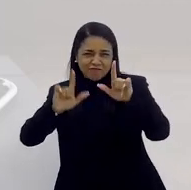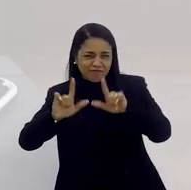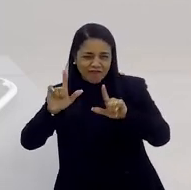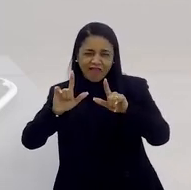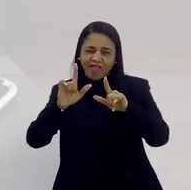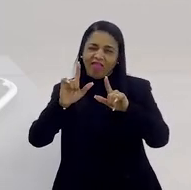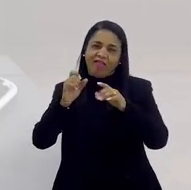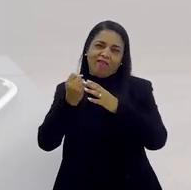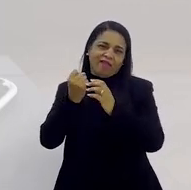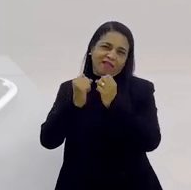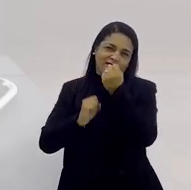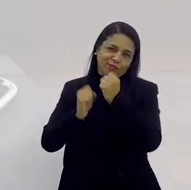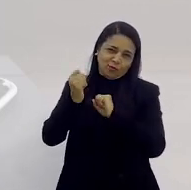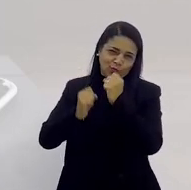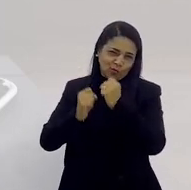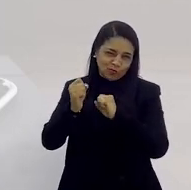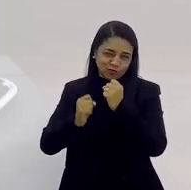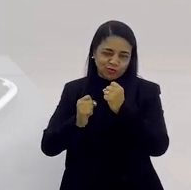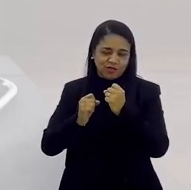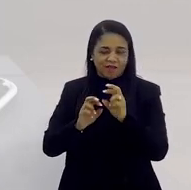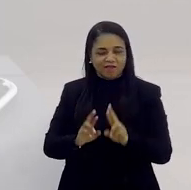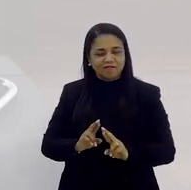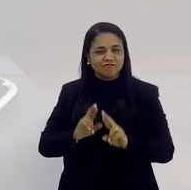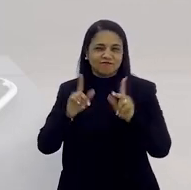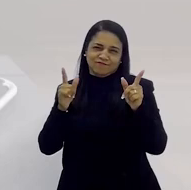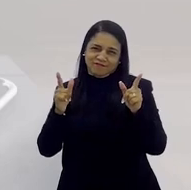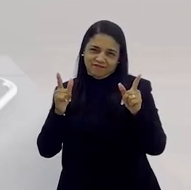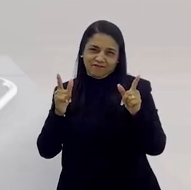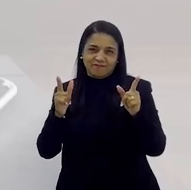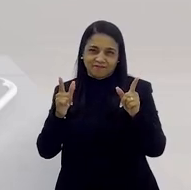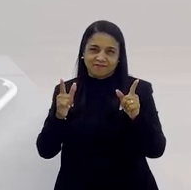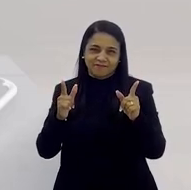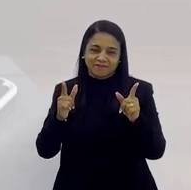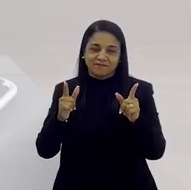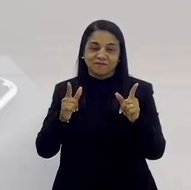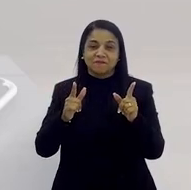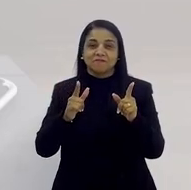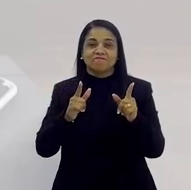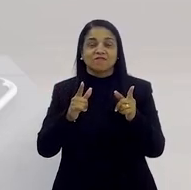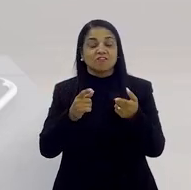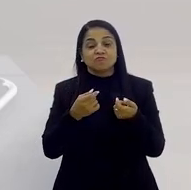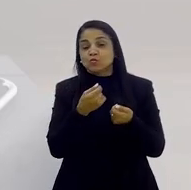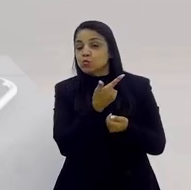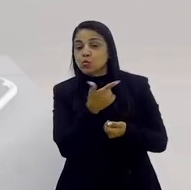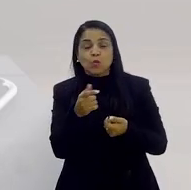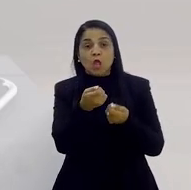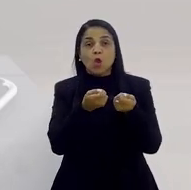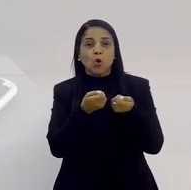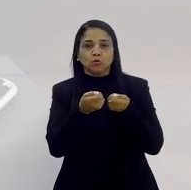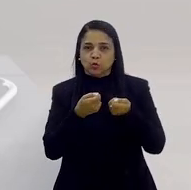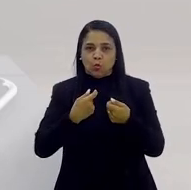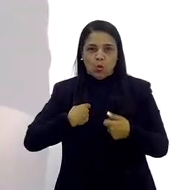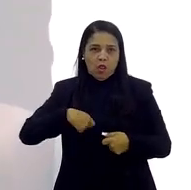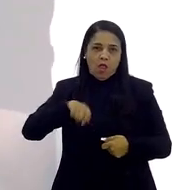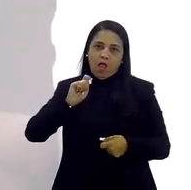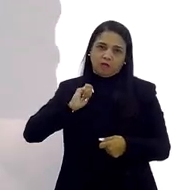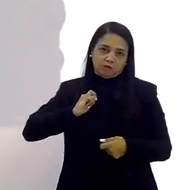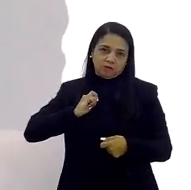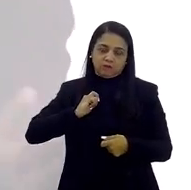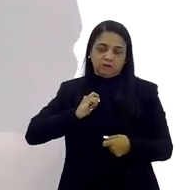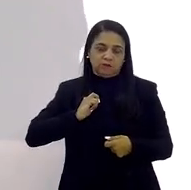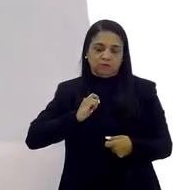teve a indústria Então ela se processa de uma outra forma e aí a gente não tem a gente não tem controle artístico